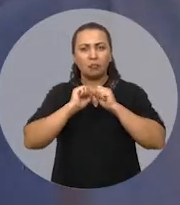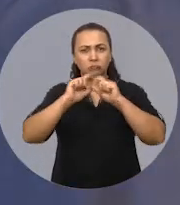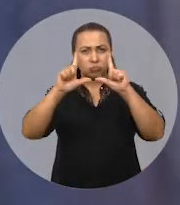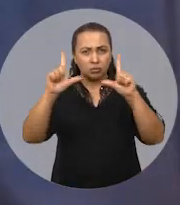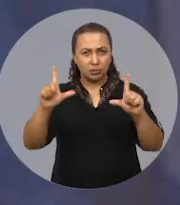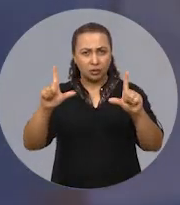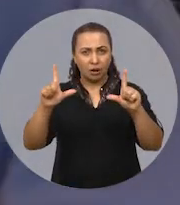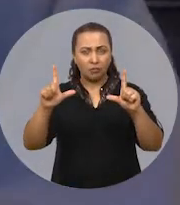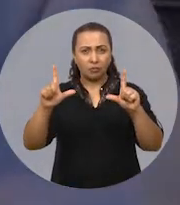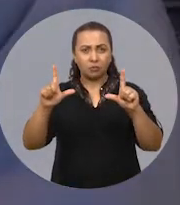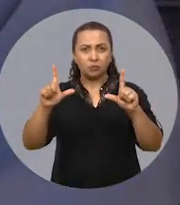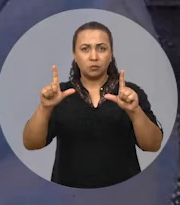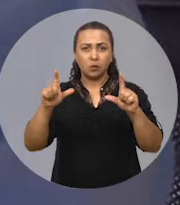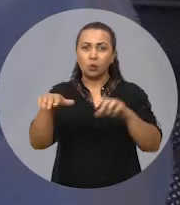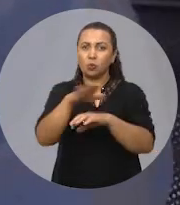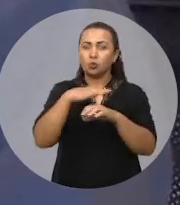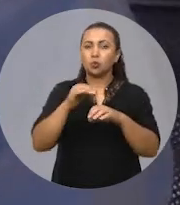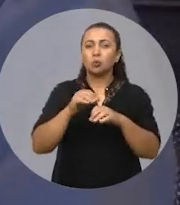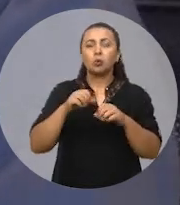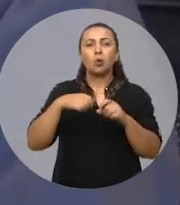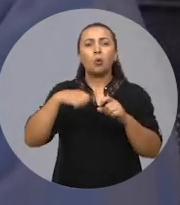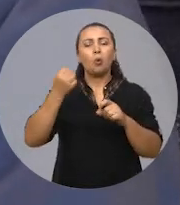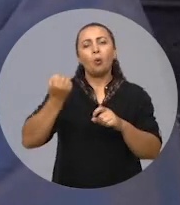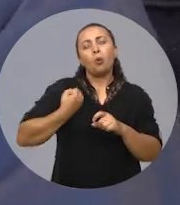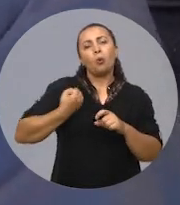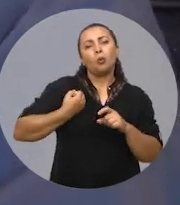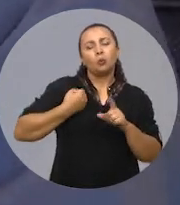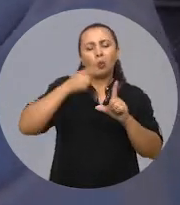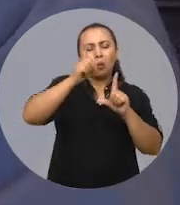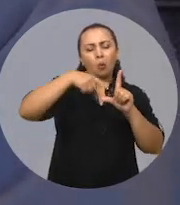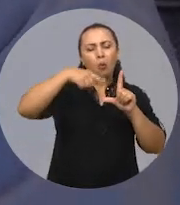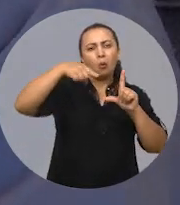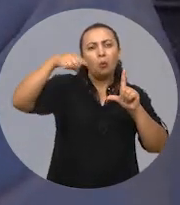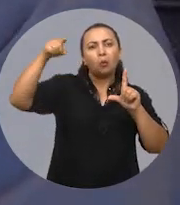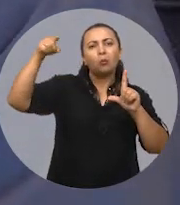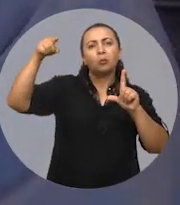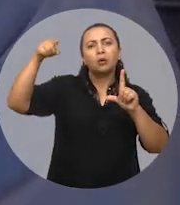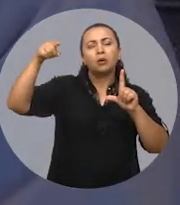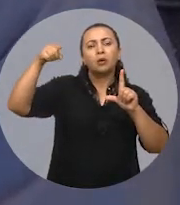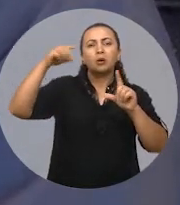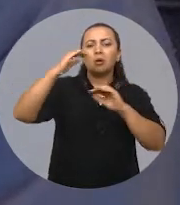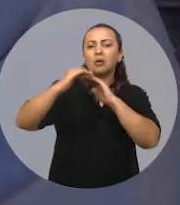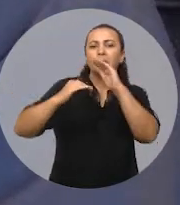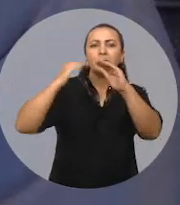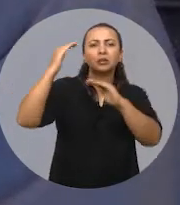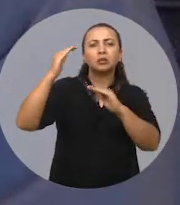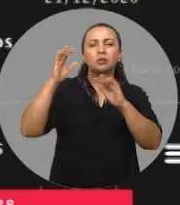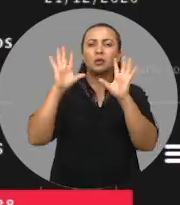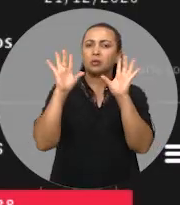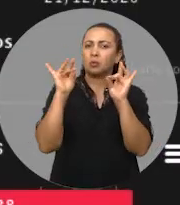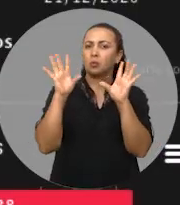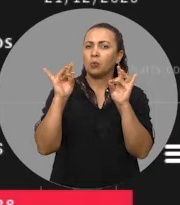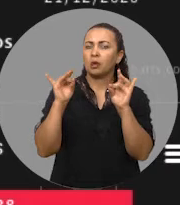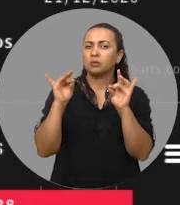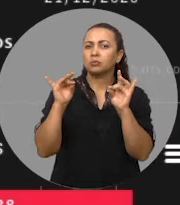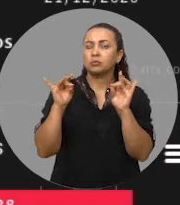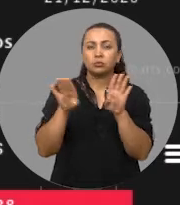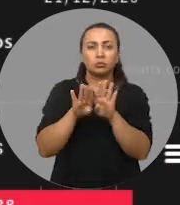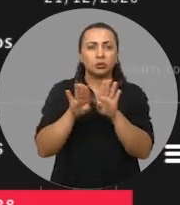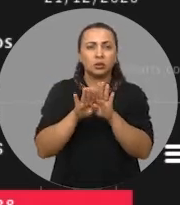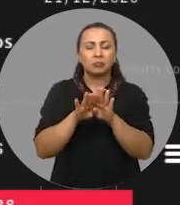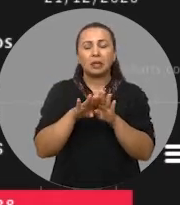exibidos a estatística e progressão do contágio e